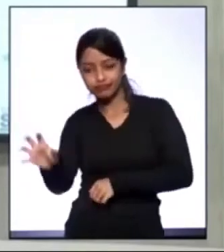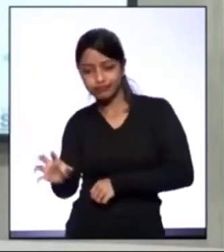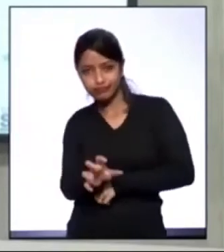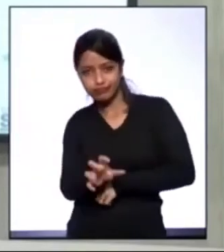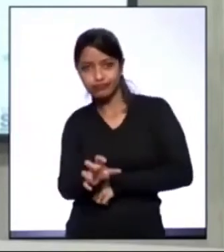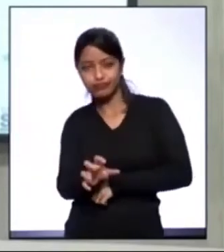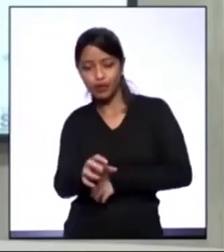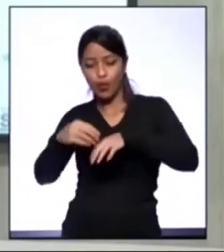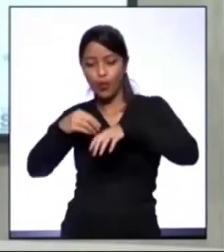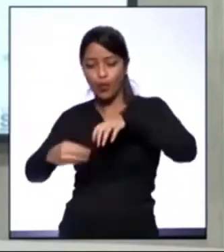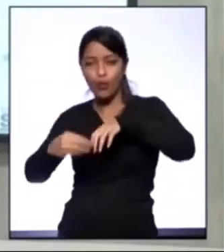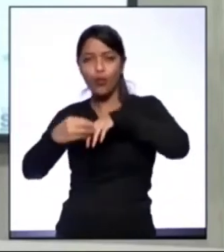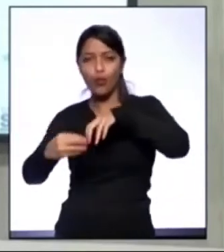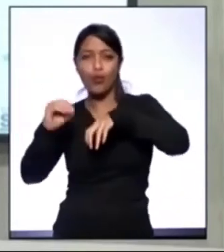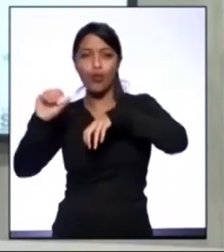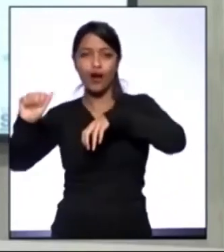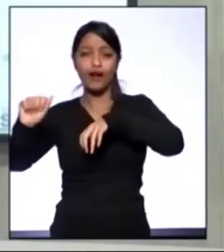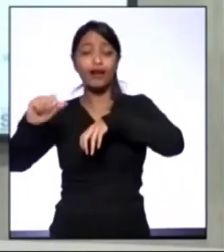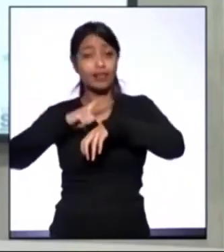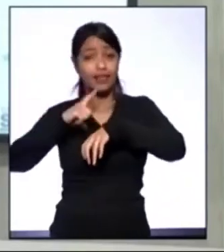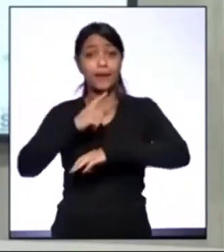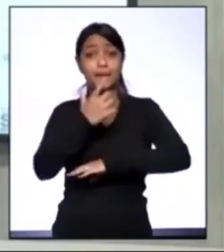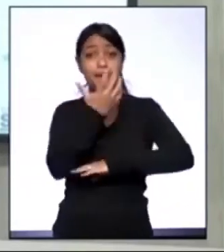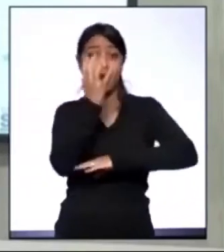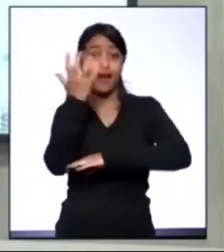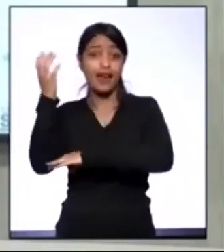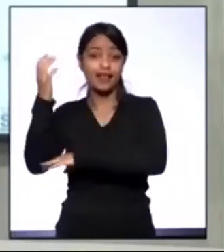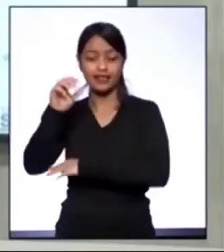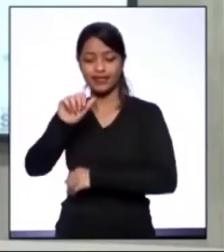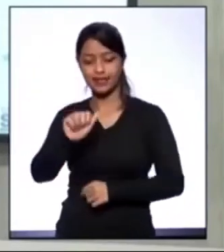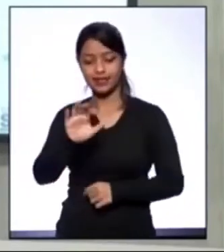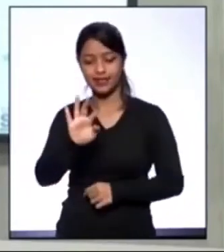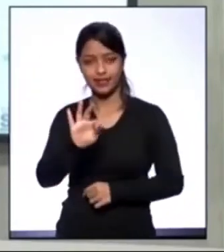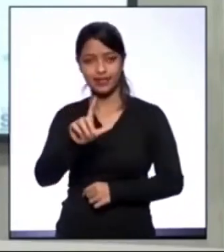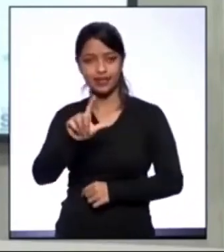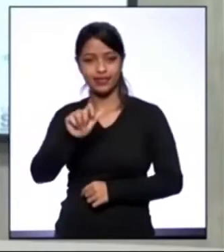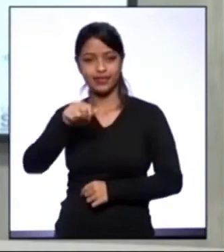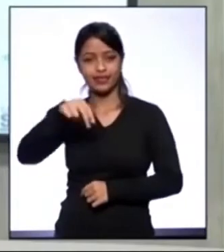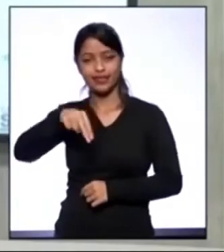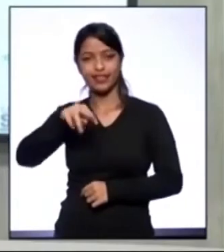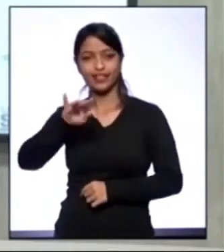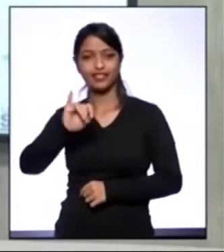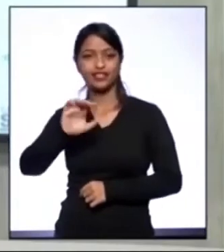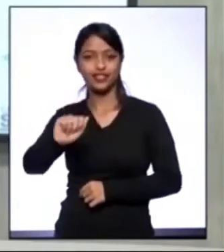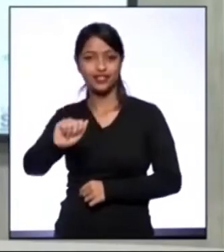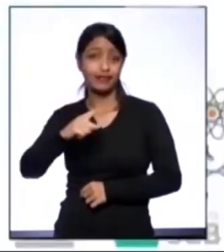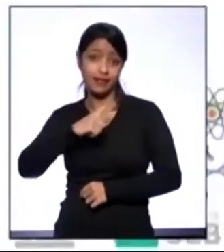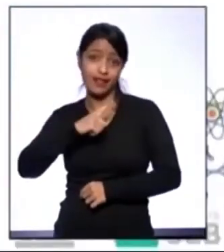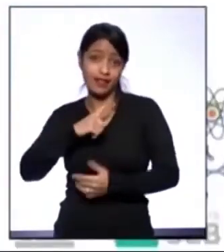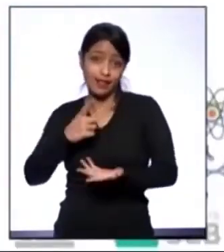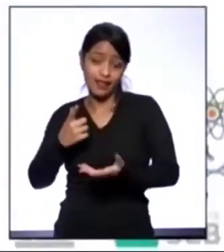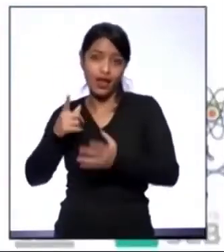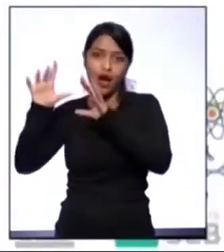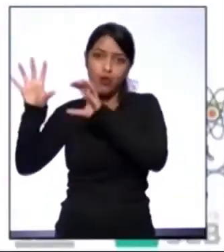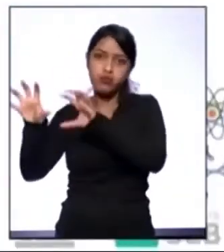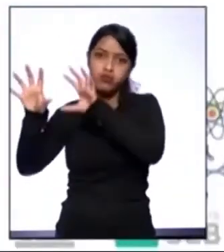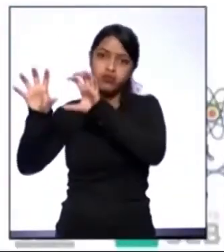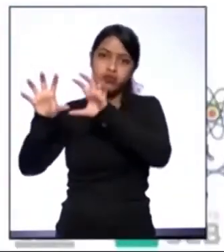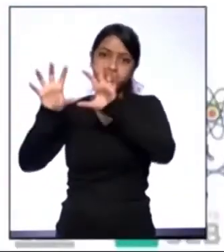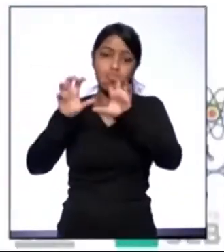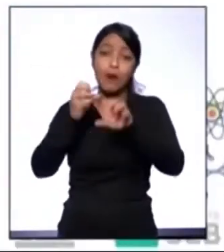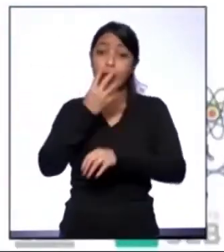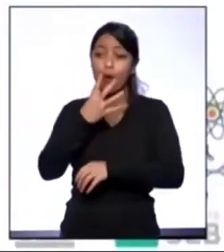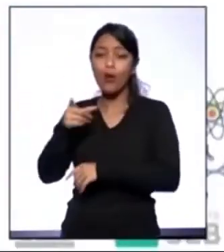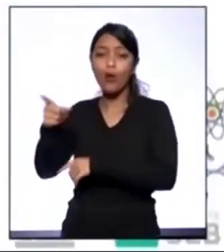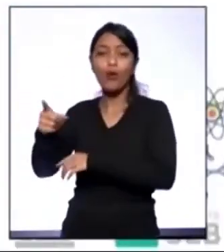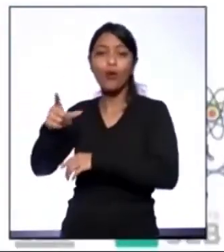a Mata Atlântica. Basicamente a zona da Mata Atlântica, né? Que acaba se beneficiando de toda a umidade vinda do